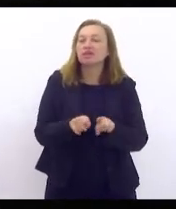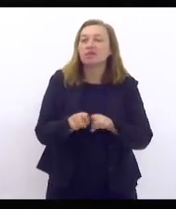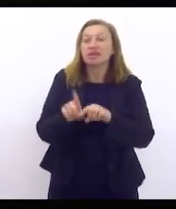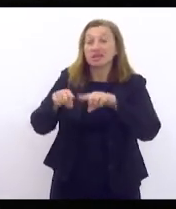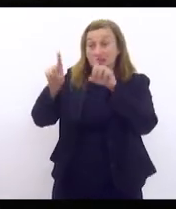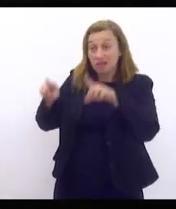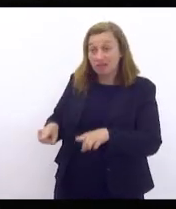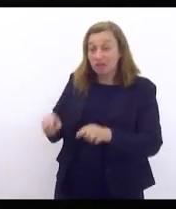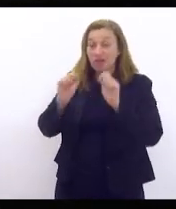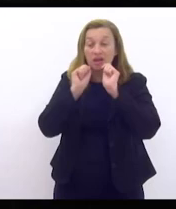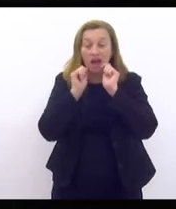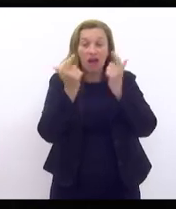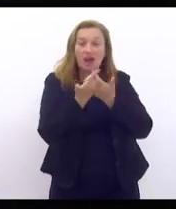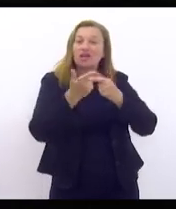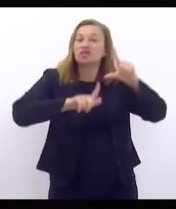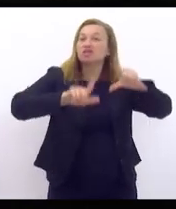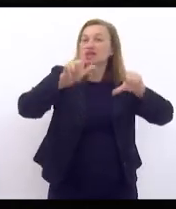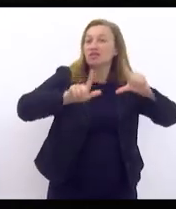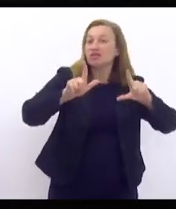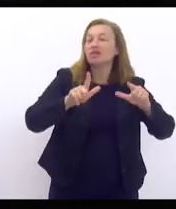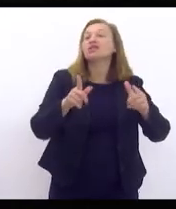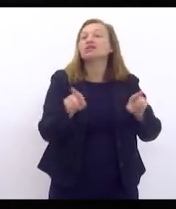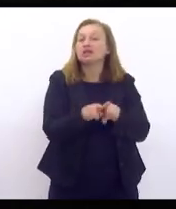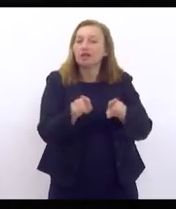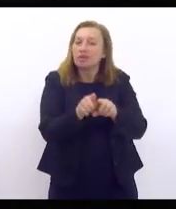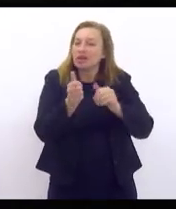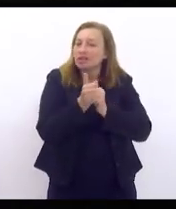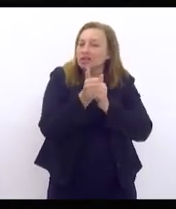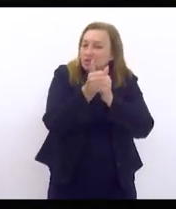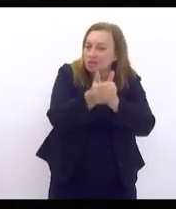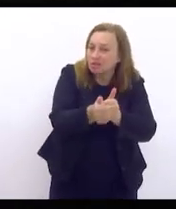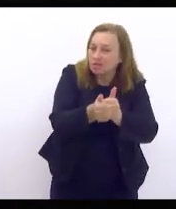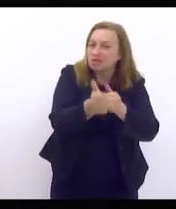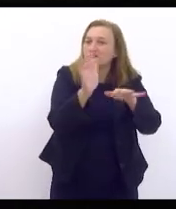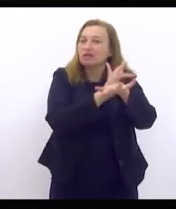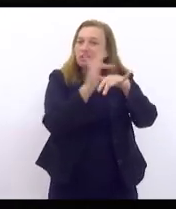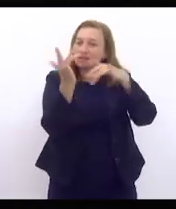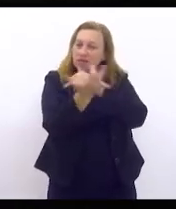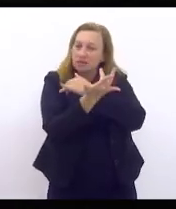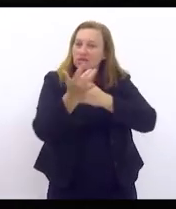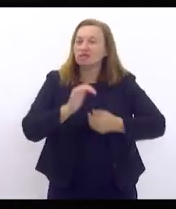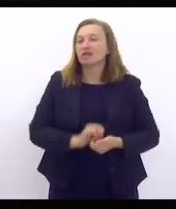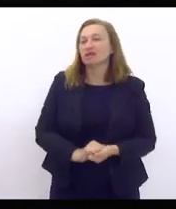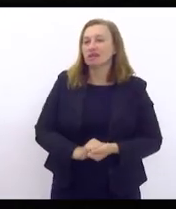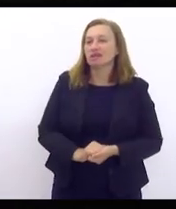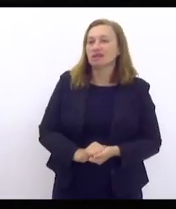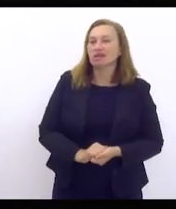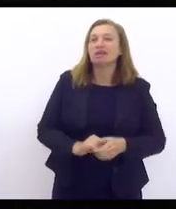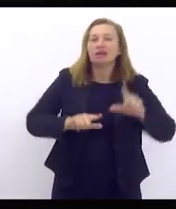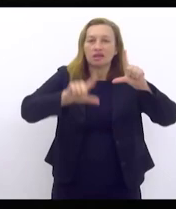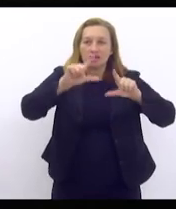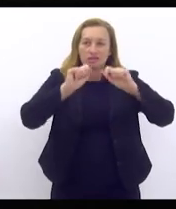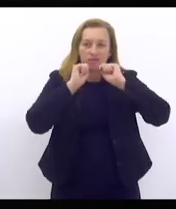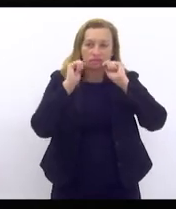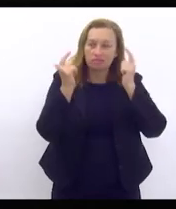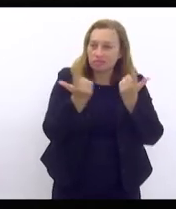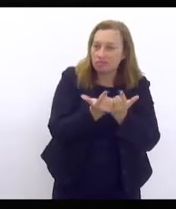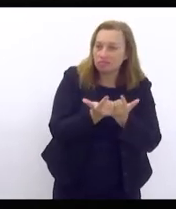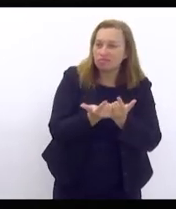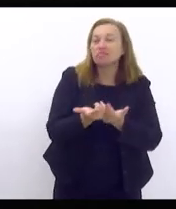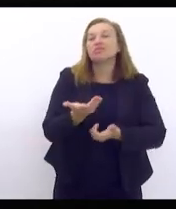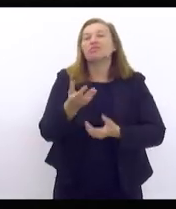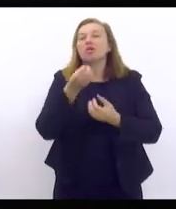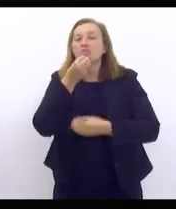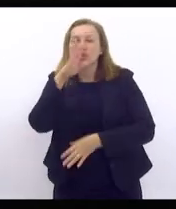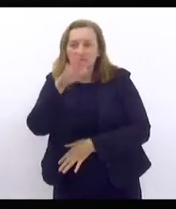da TV alerj aqueles que nos acompanham pelas redes sociais pela TV alerj nosso